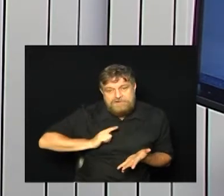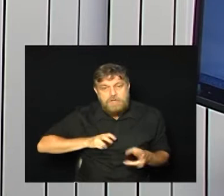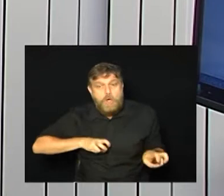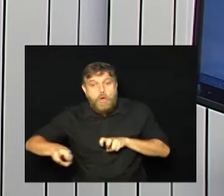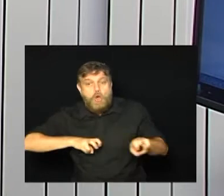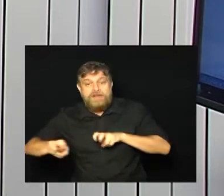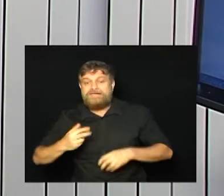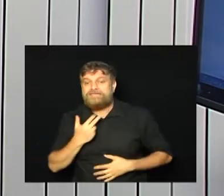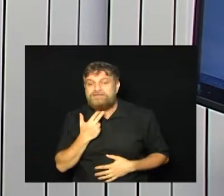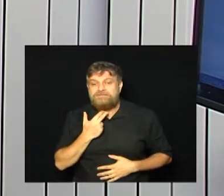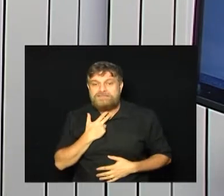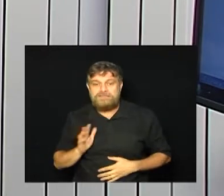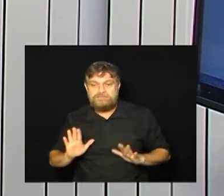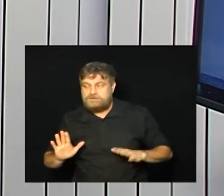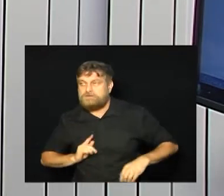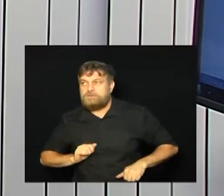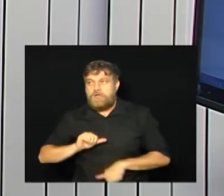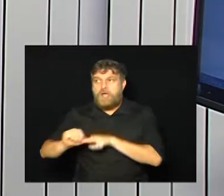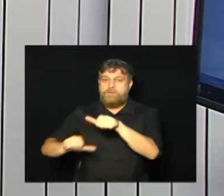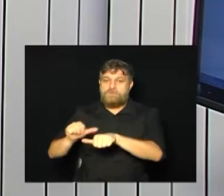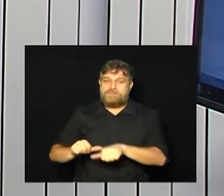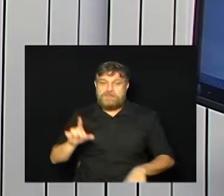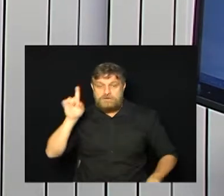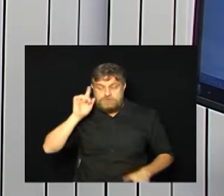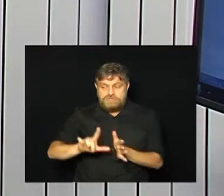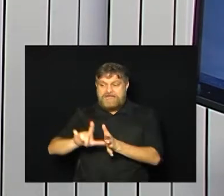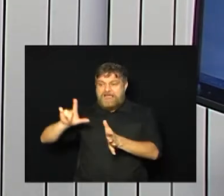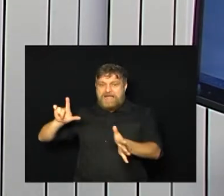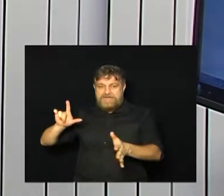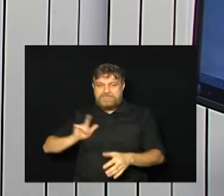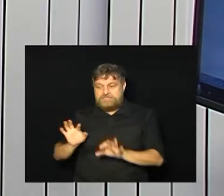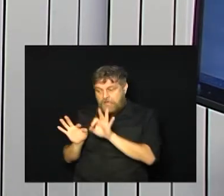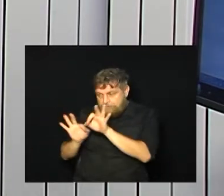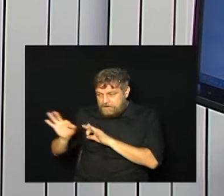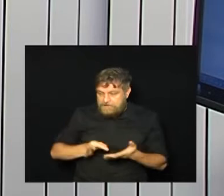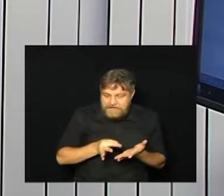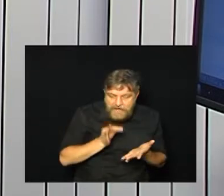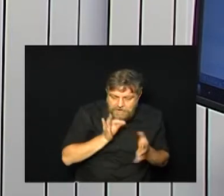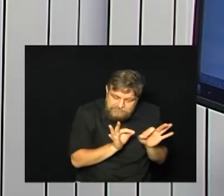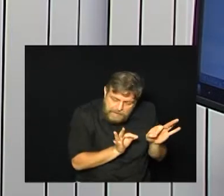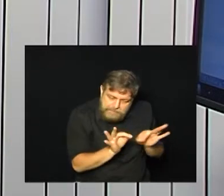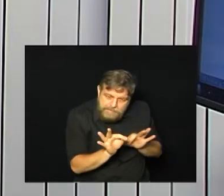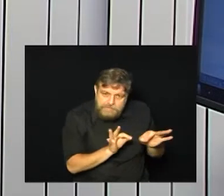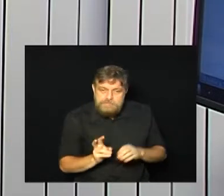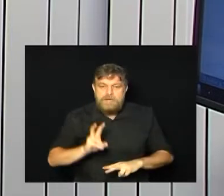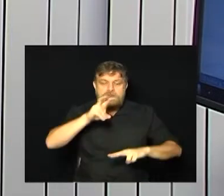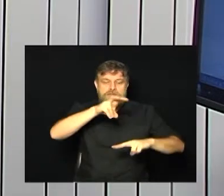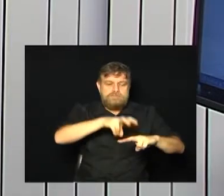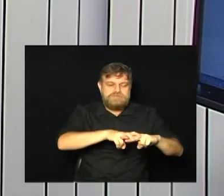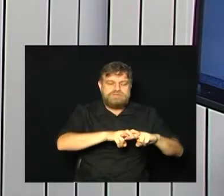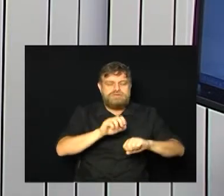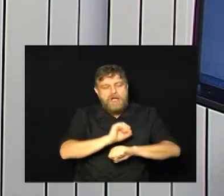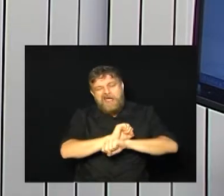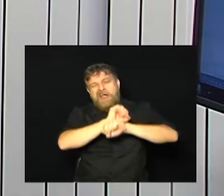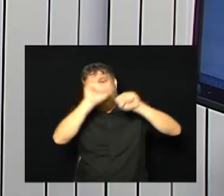do tempo ela não consegue tomar, ela vai ter que no dia anterior dormir um pouquinho mais cedo para ela poder acordar para tomar o café da manhã, que isso